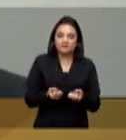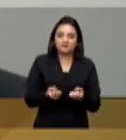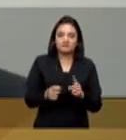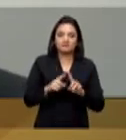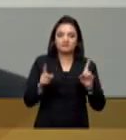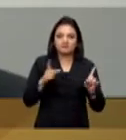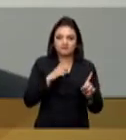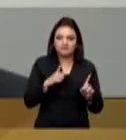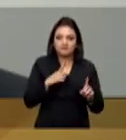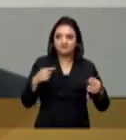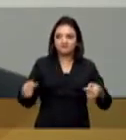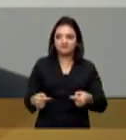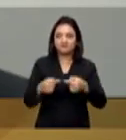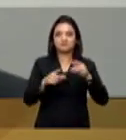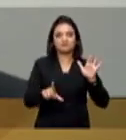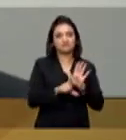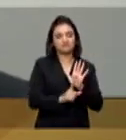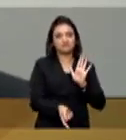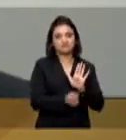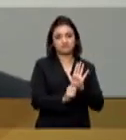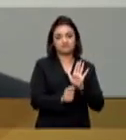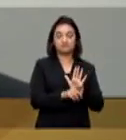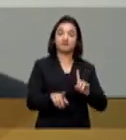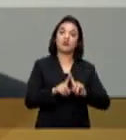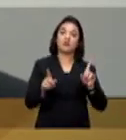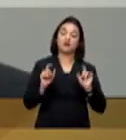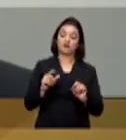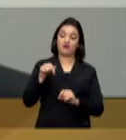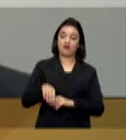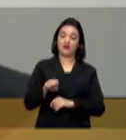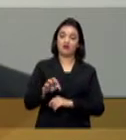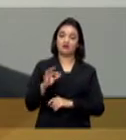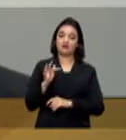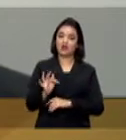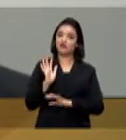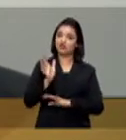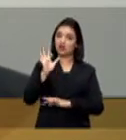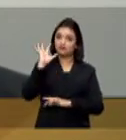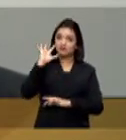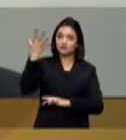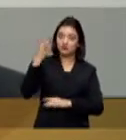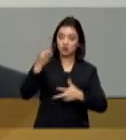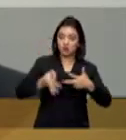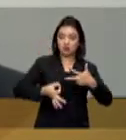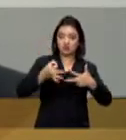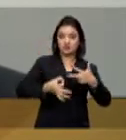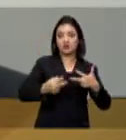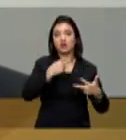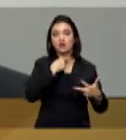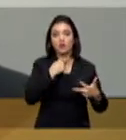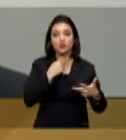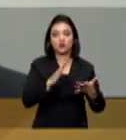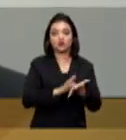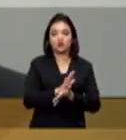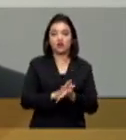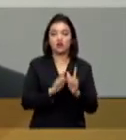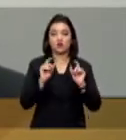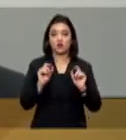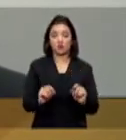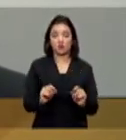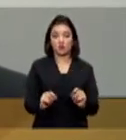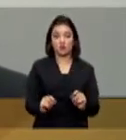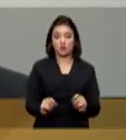da Lei de Drogas. Ora, é sabido que este Supremo Tribunal Federal decidiu que o Judiciário não pode, sob o pretexto de violação aos